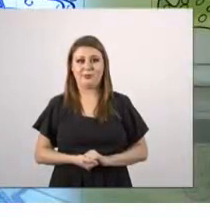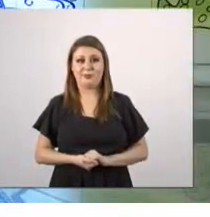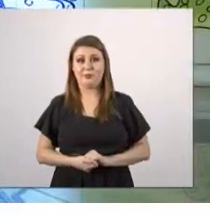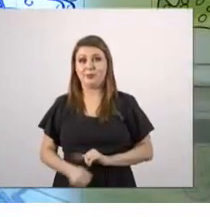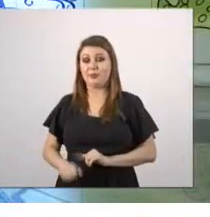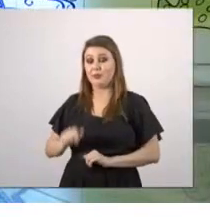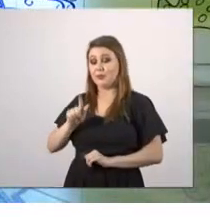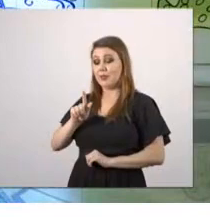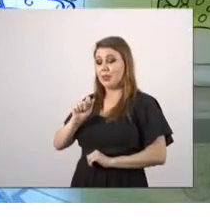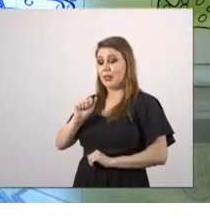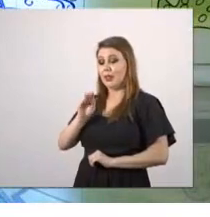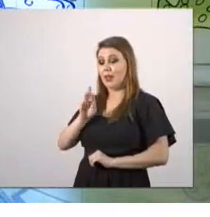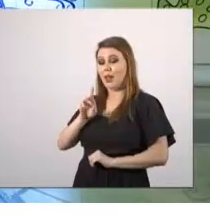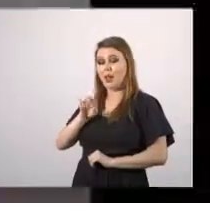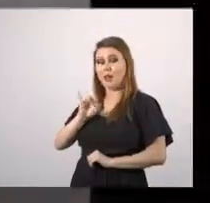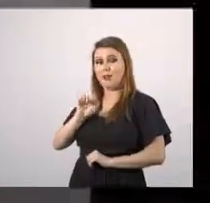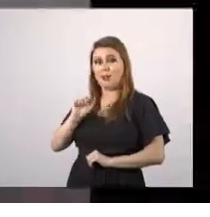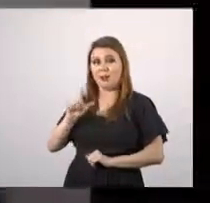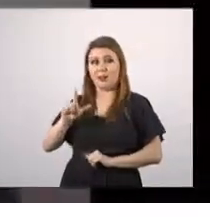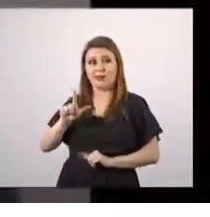Gabriel Seber Pavan.